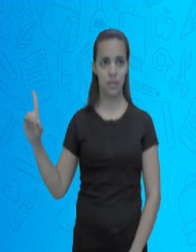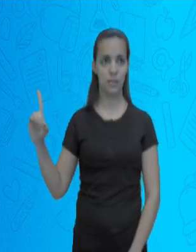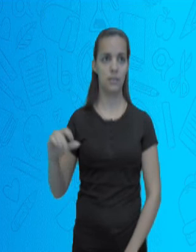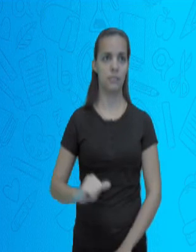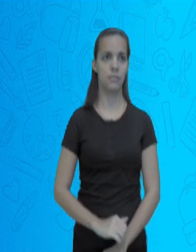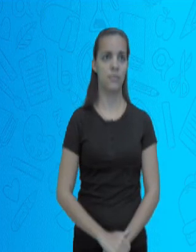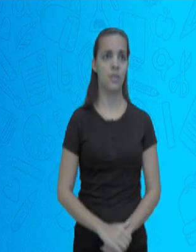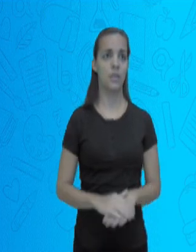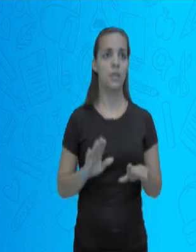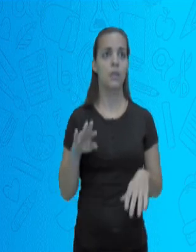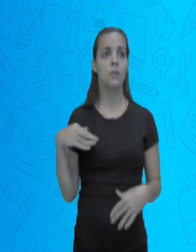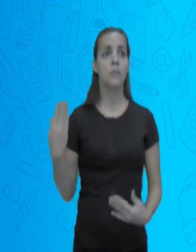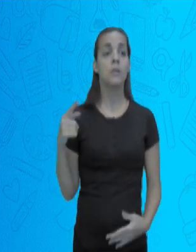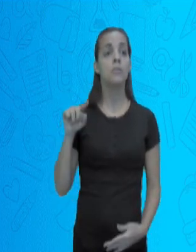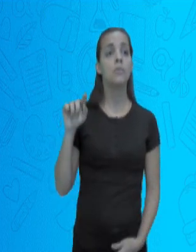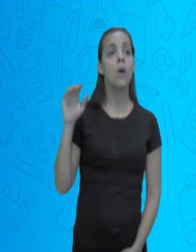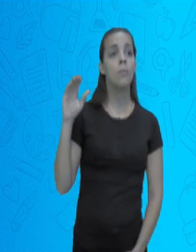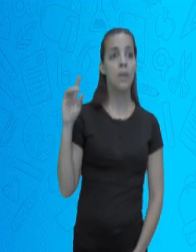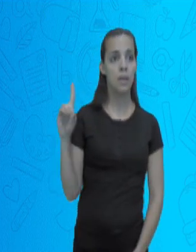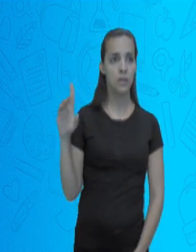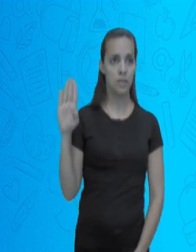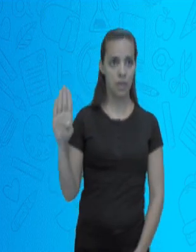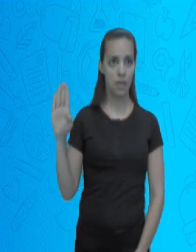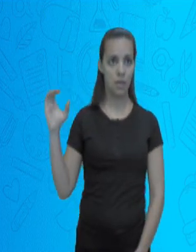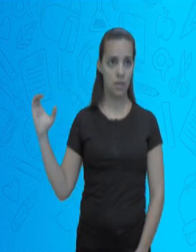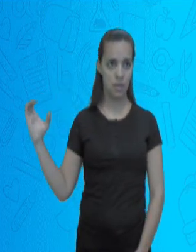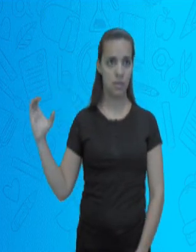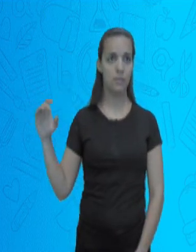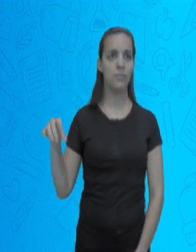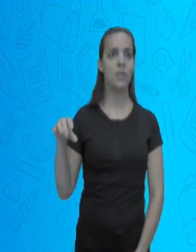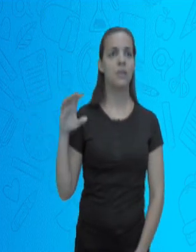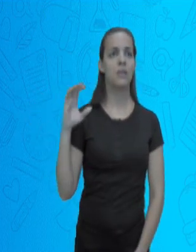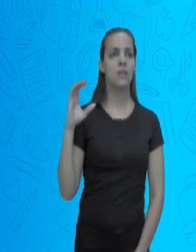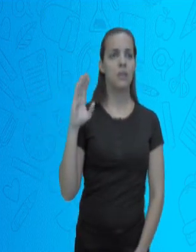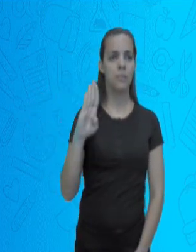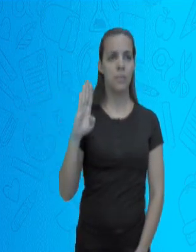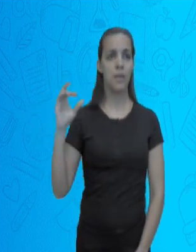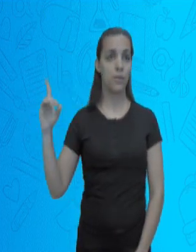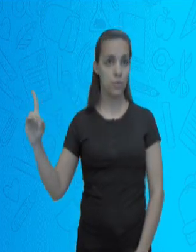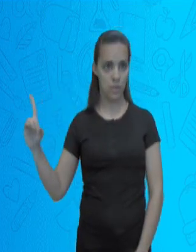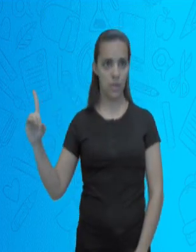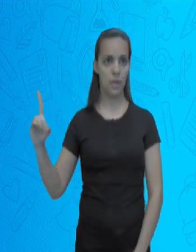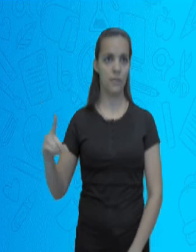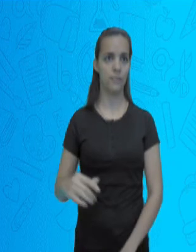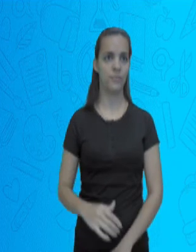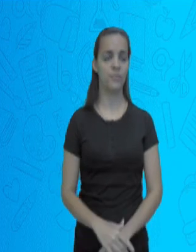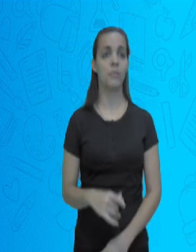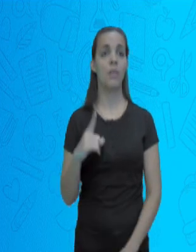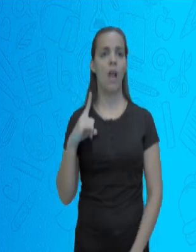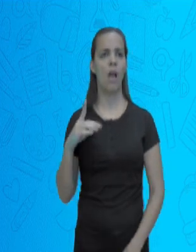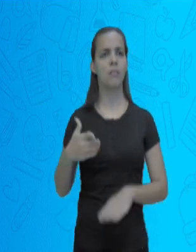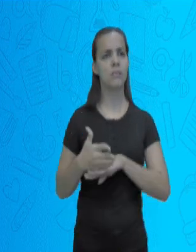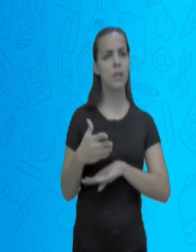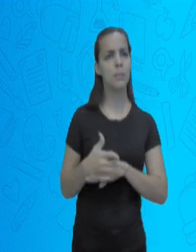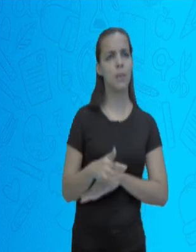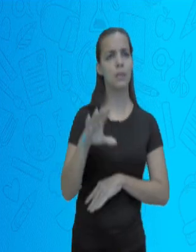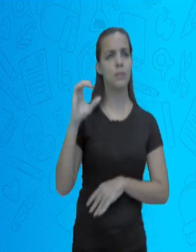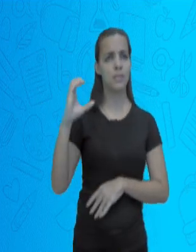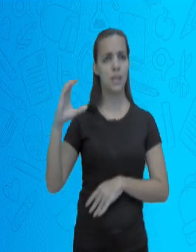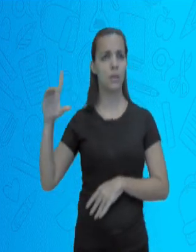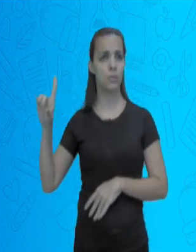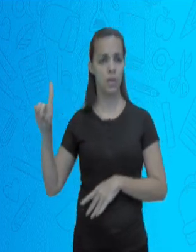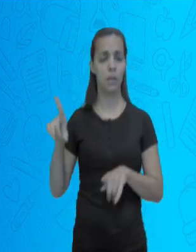AD. Depois, eu tenho o segmento BC e BD. Aí, eu tenho o segmento